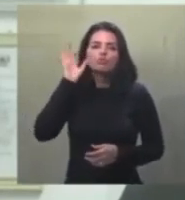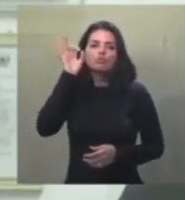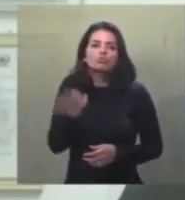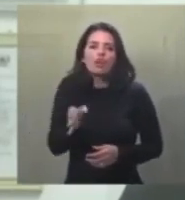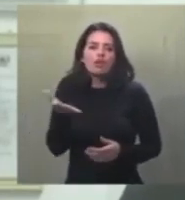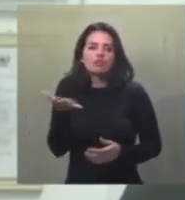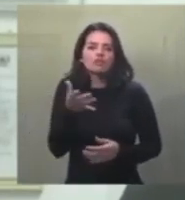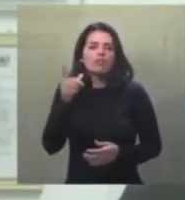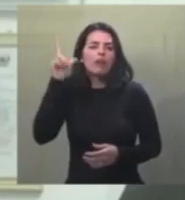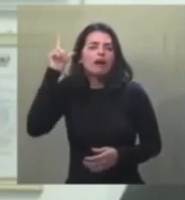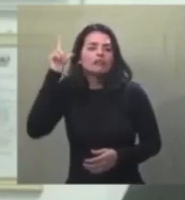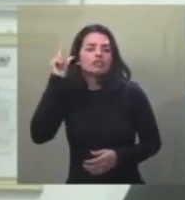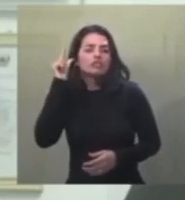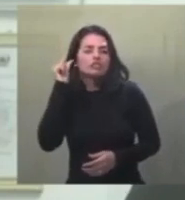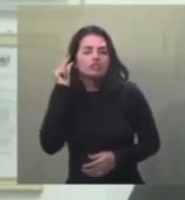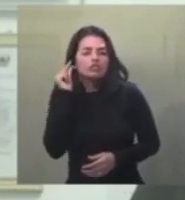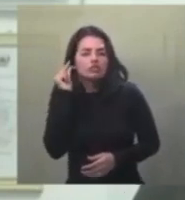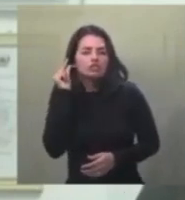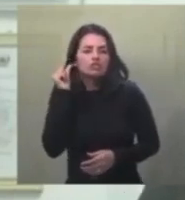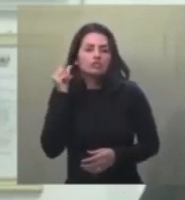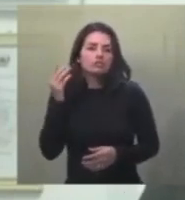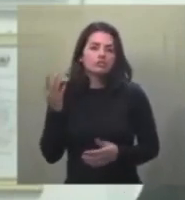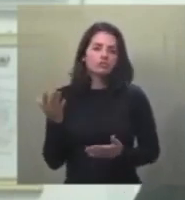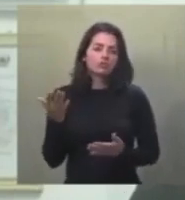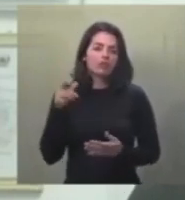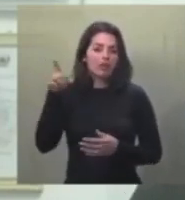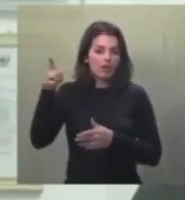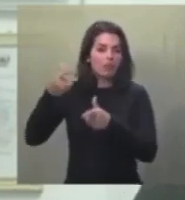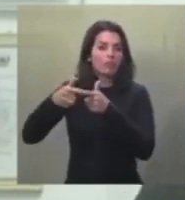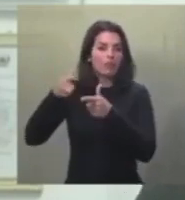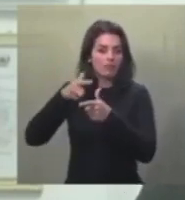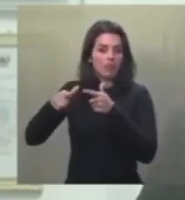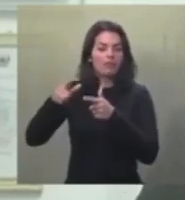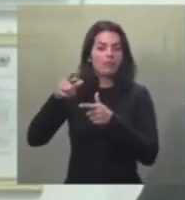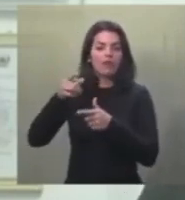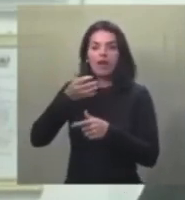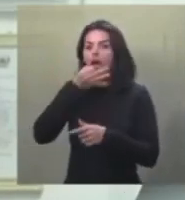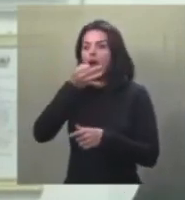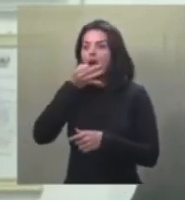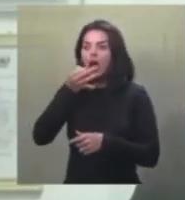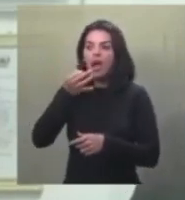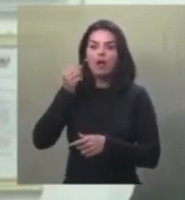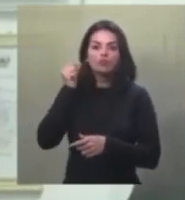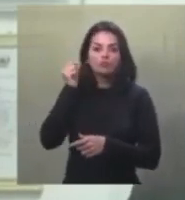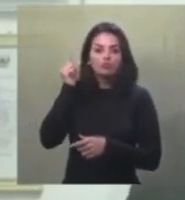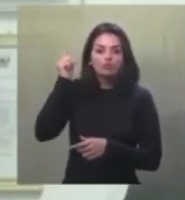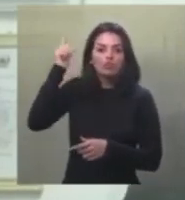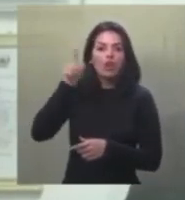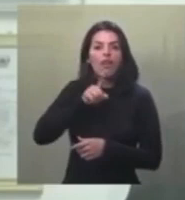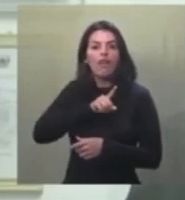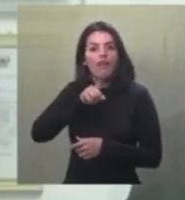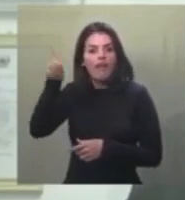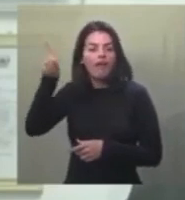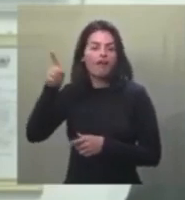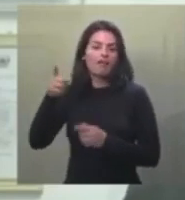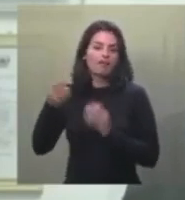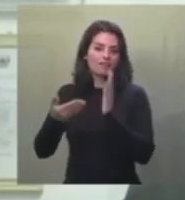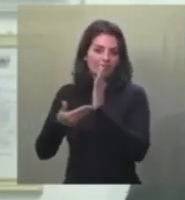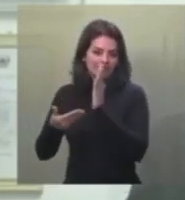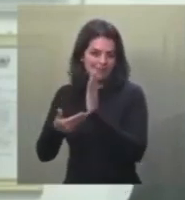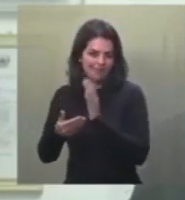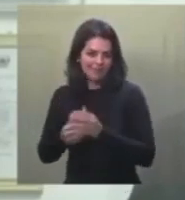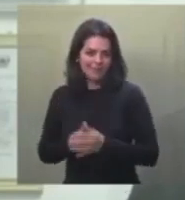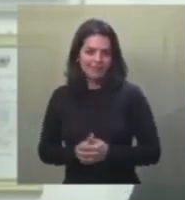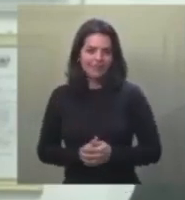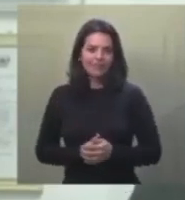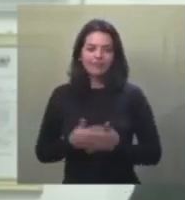no governo Lula, no governo Dilma, e que agora, infelizmente, é só arroxo em cima dos trabalhadores. O esforço em